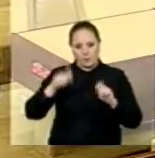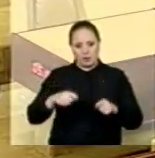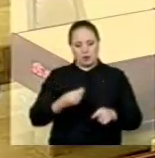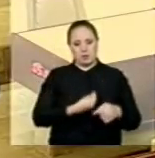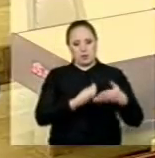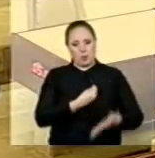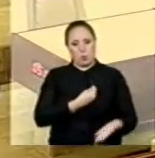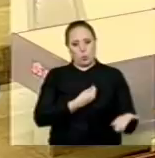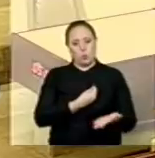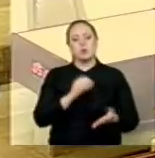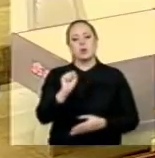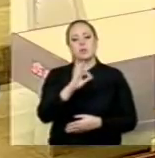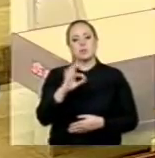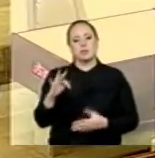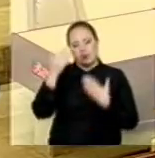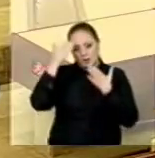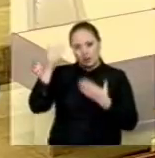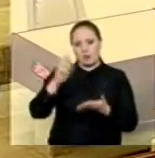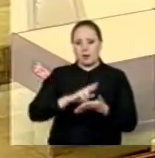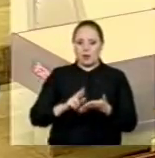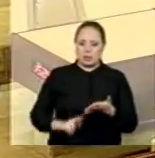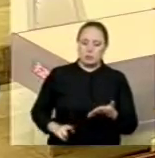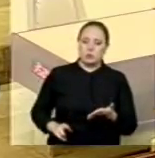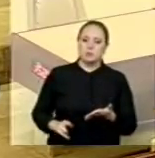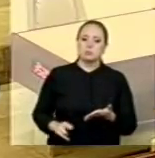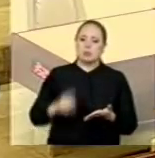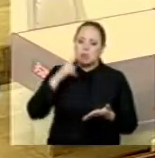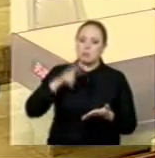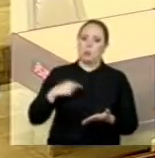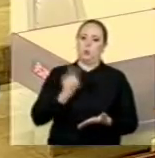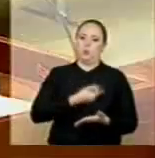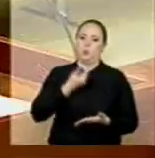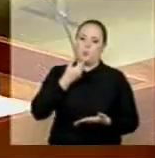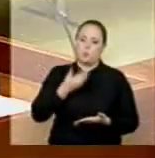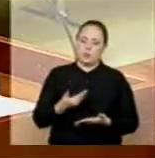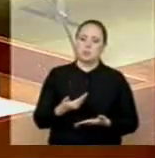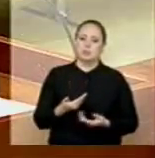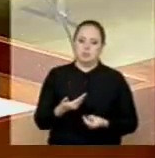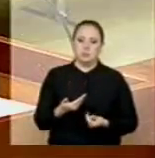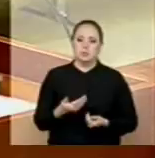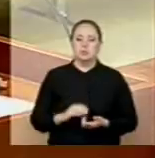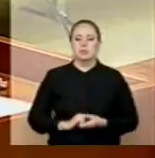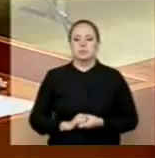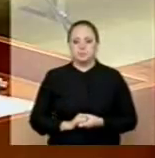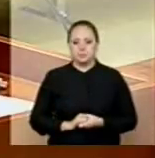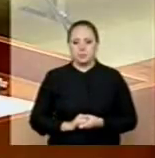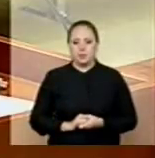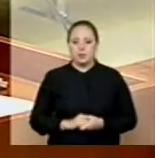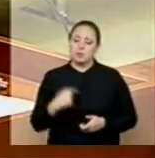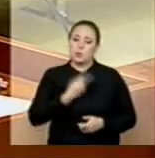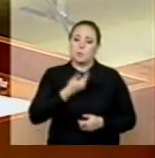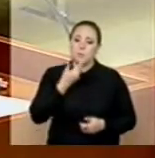Tribunal Federal, agradece o senhor relator ao acolhimento do pedido de ingresso como assistente, pede a total